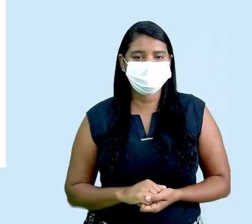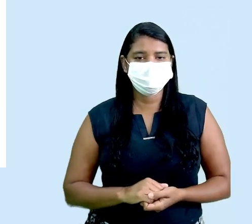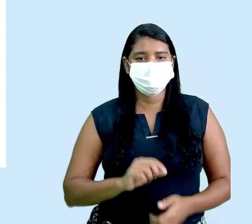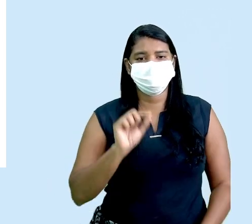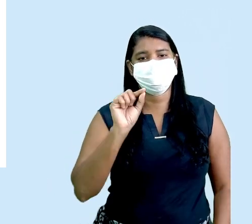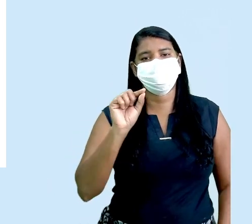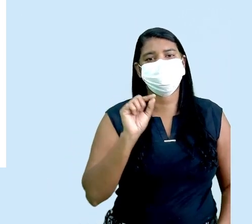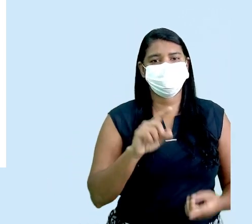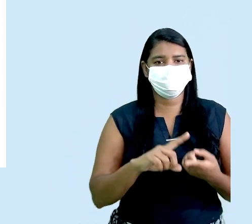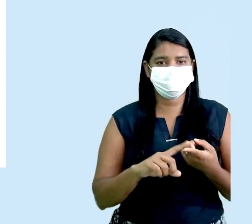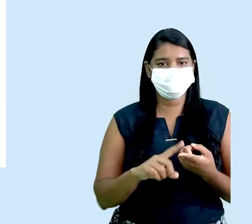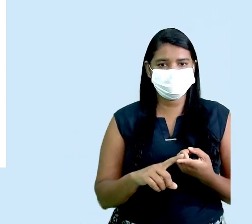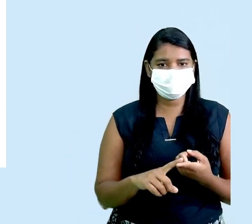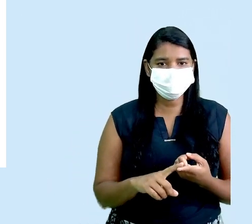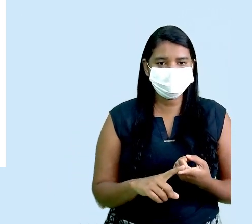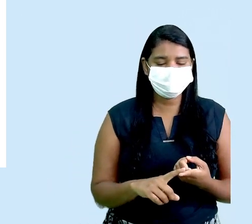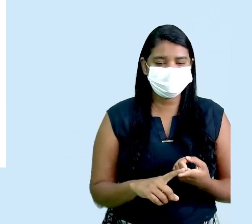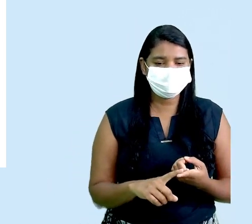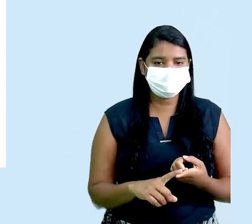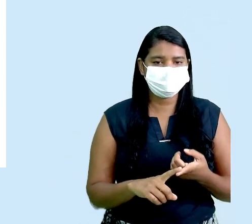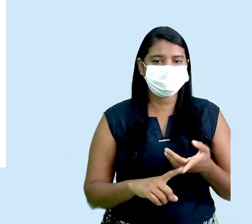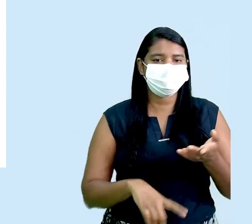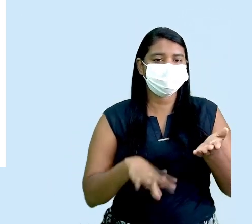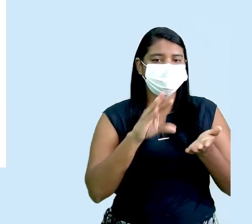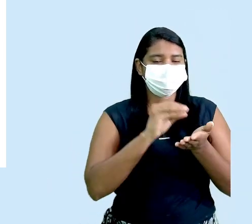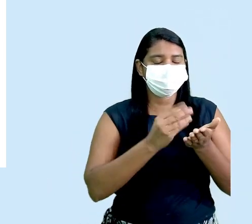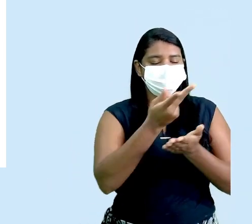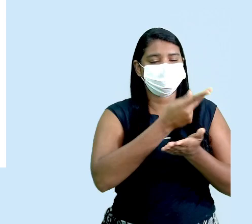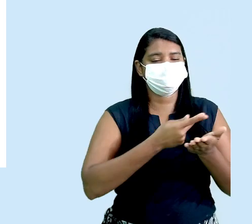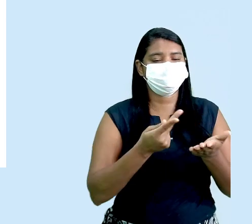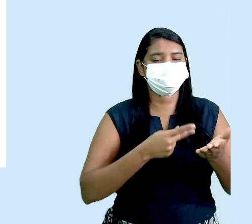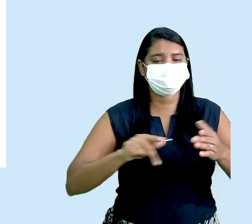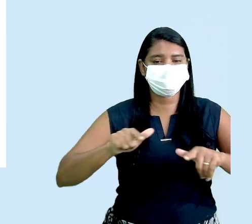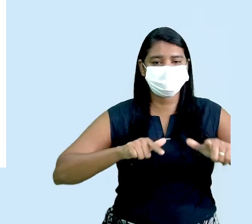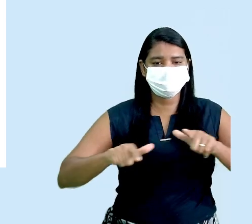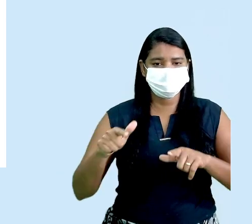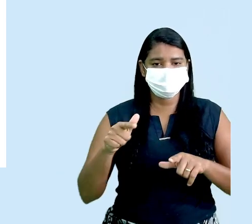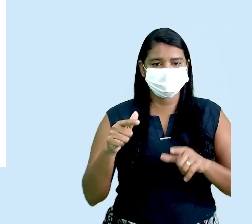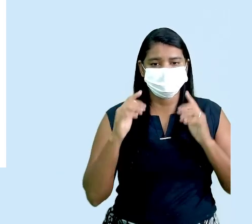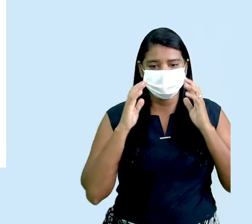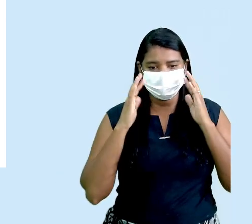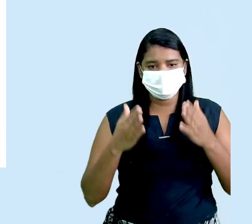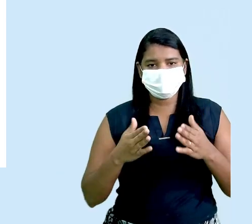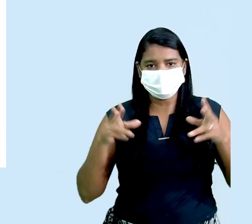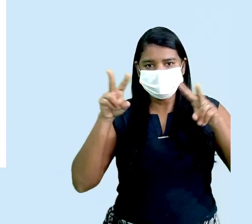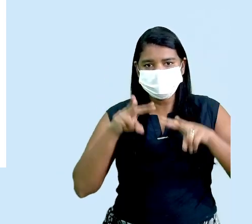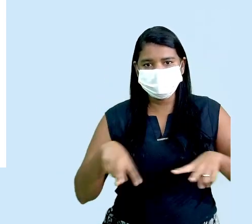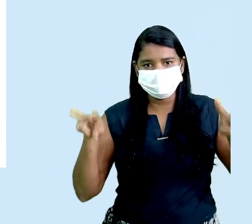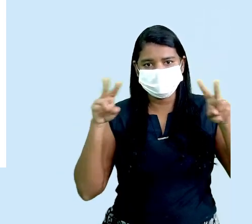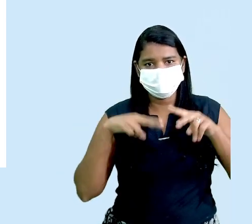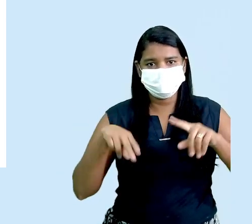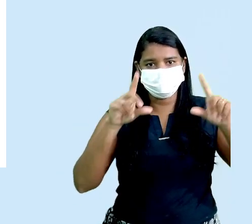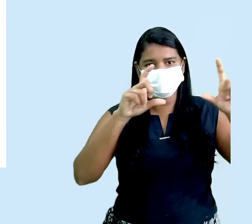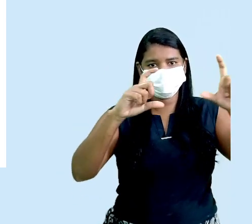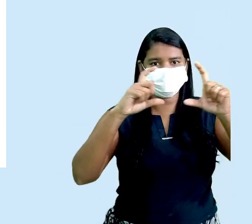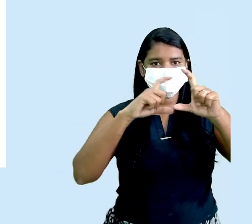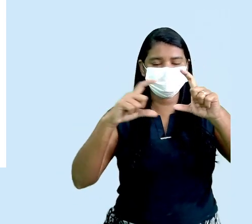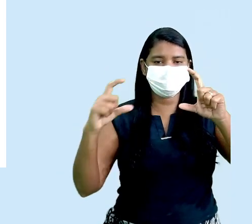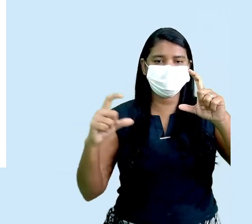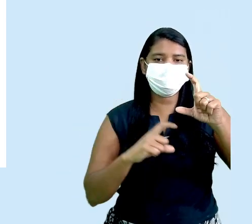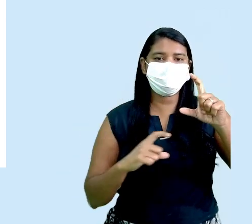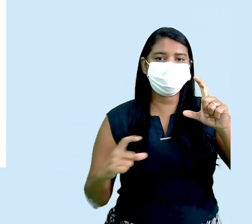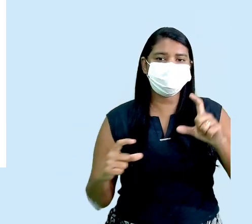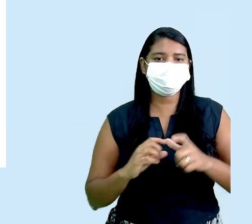que também é um artista da pop art americana, que trabalhou muito com o visual dos quadrinhos, né, de